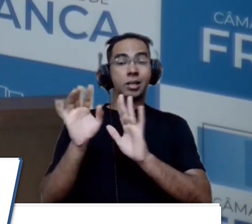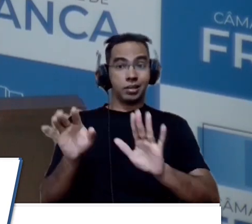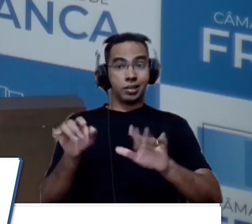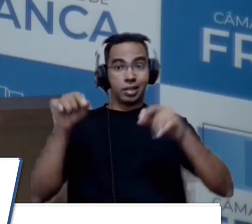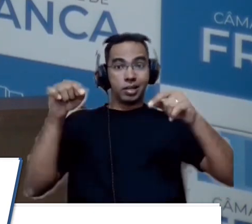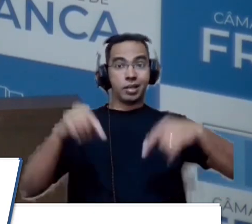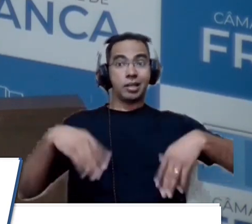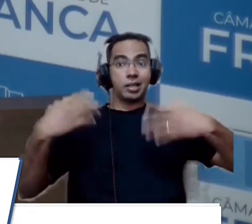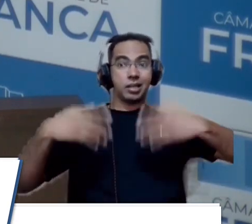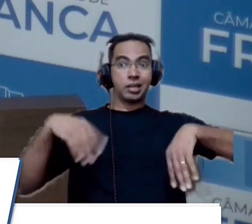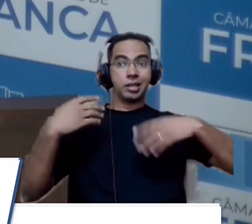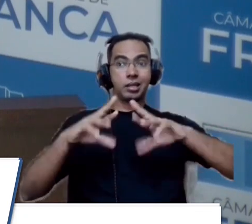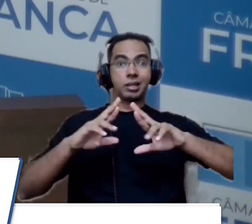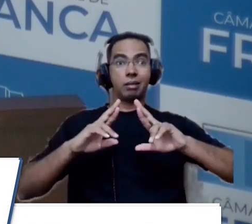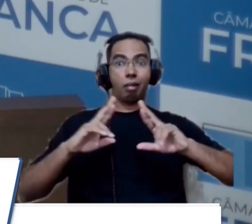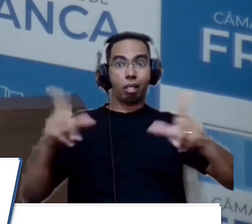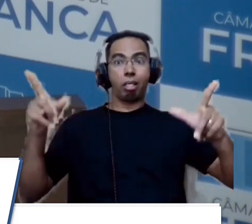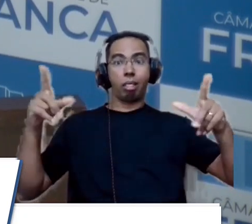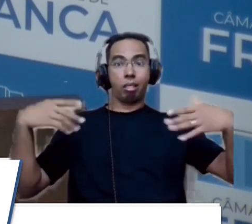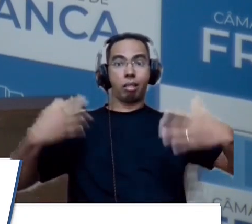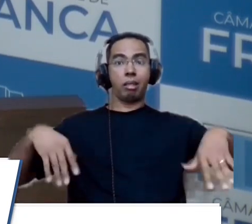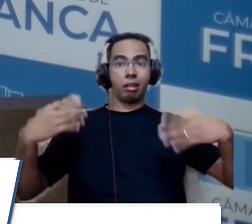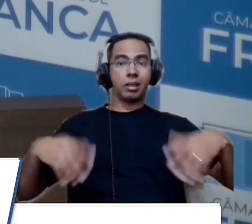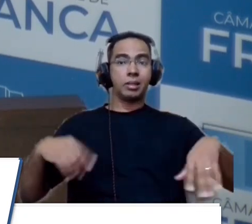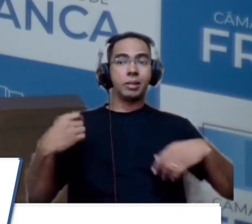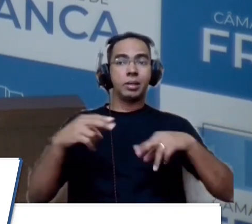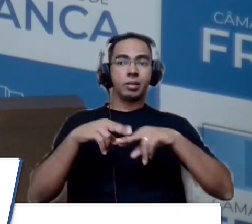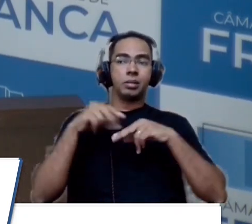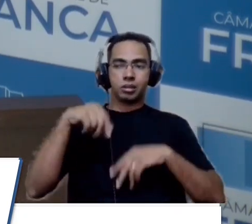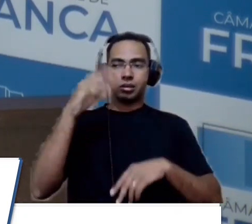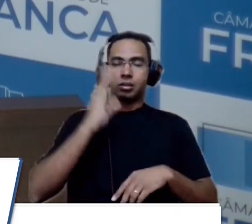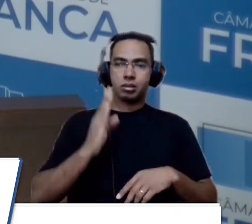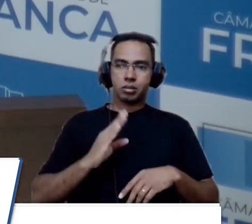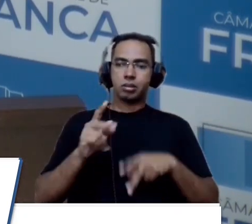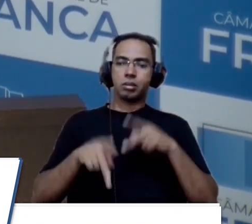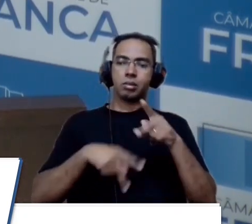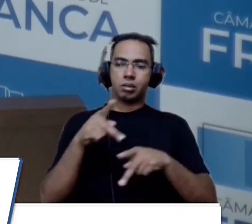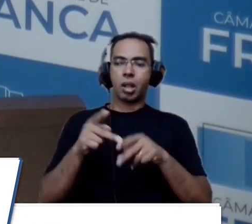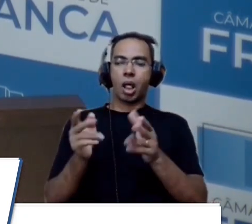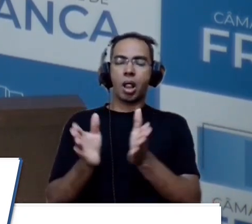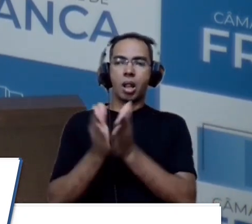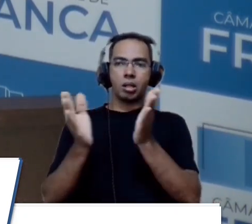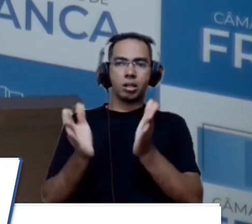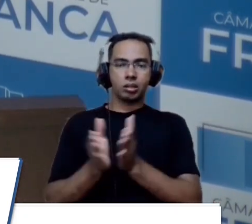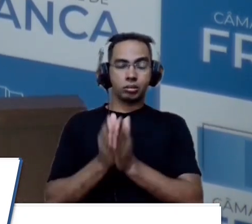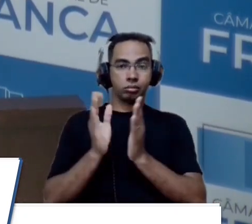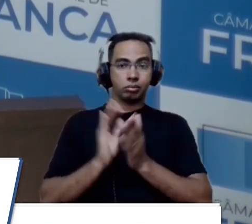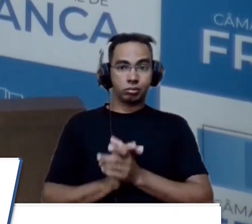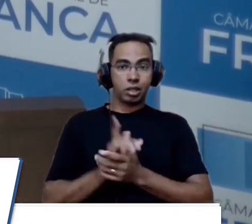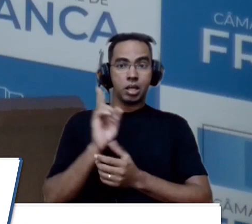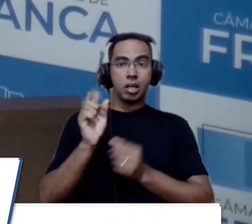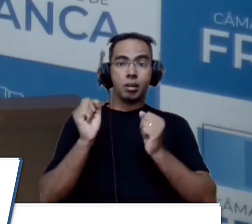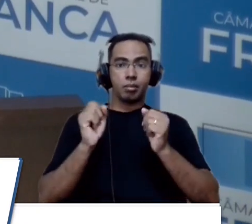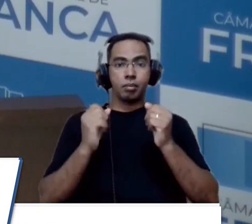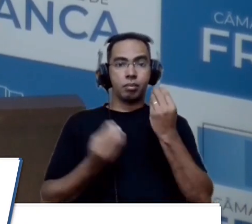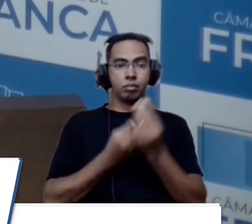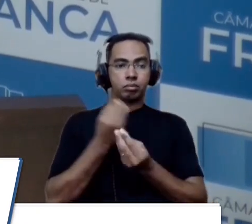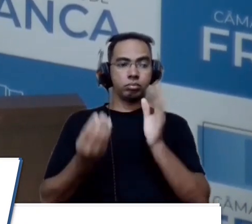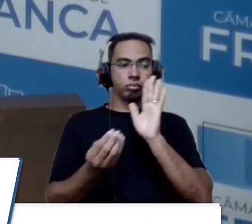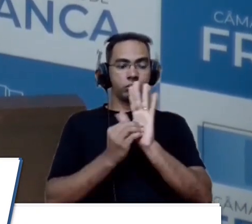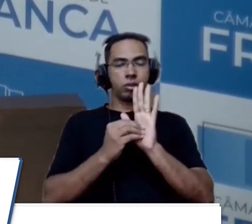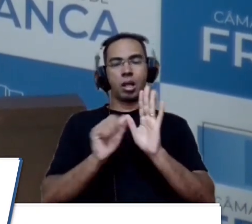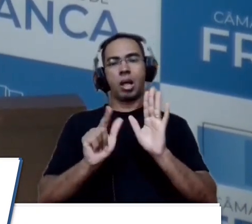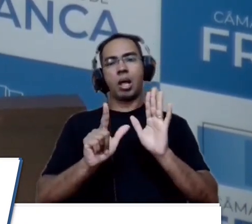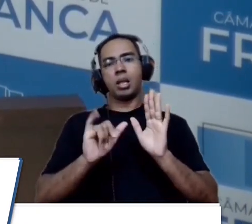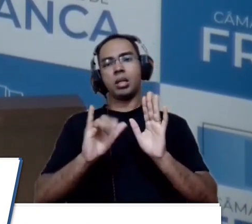é fora do comum. Então, por isso que o Brasil é um país de população pobre. Então, eles podem definir uma alíquota e depois